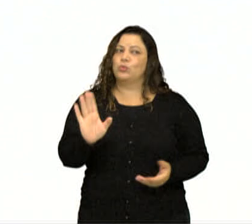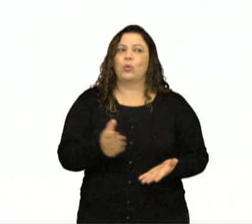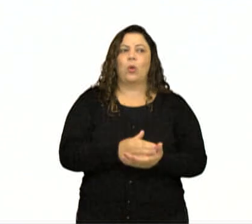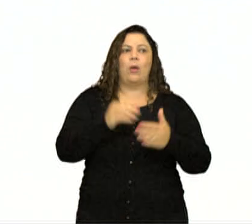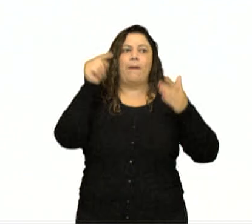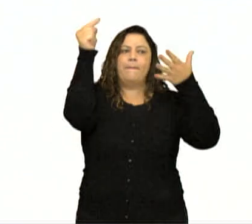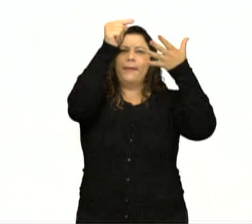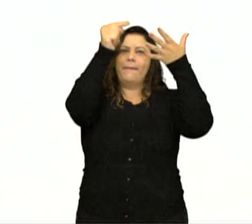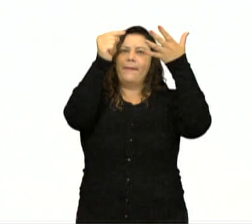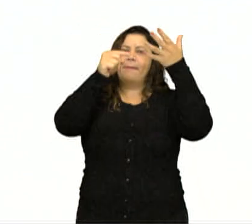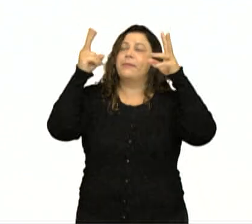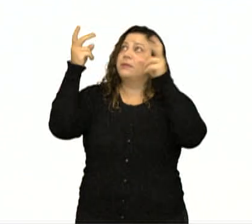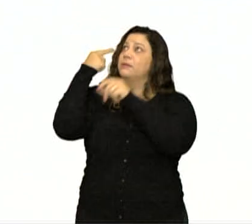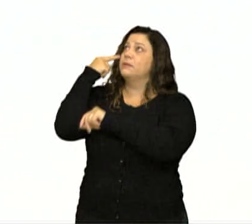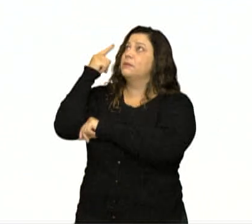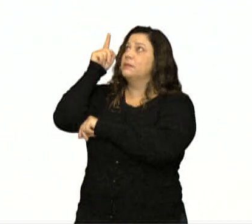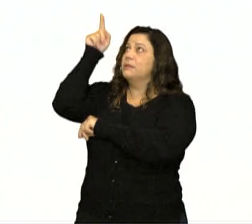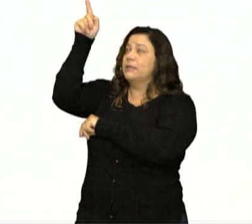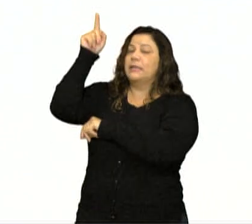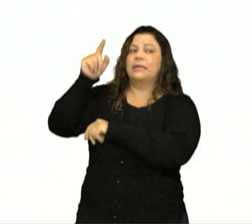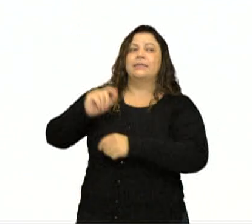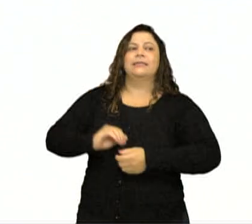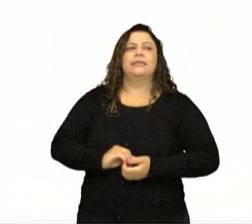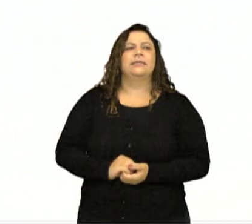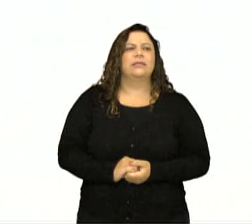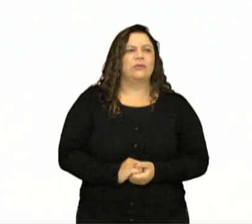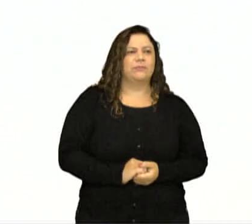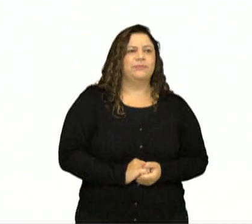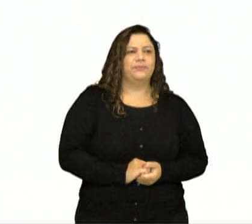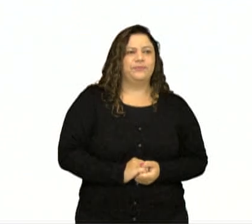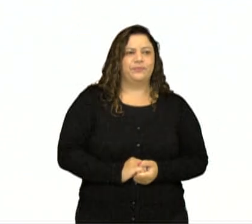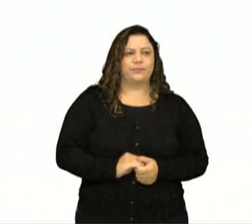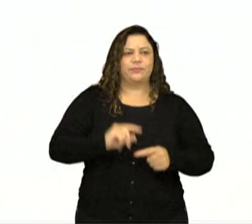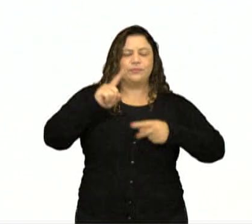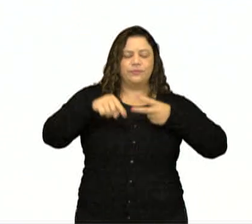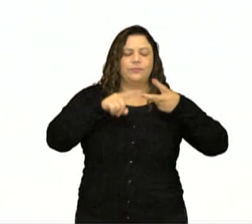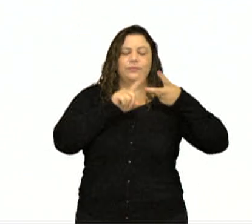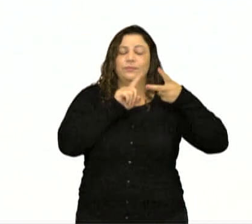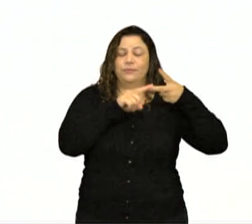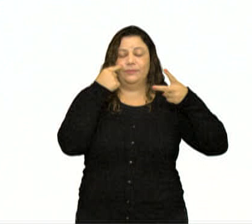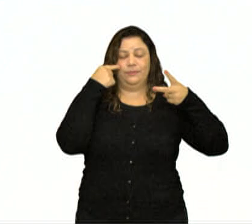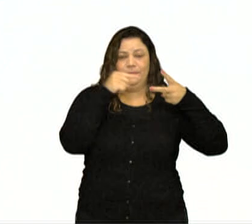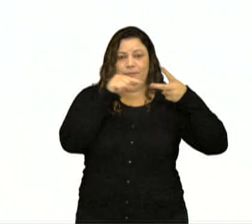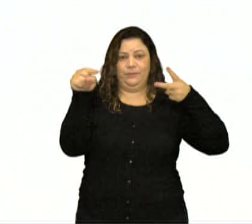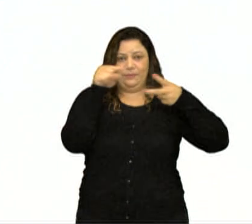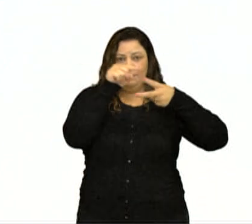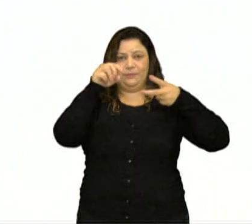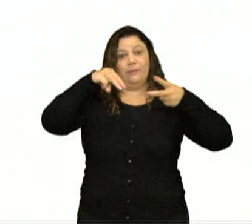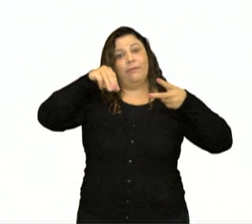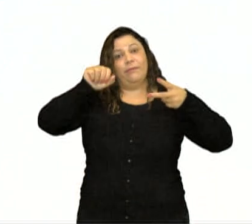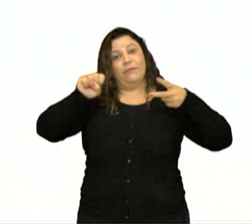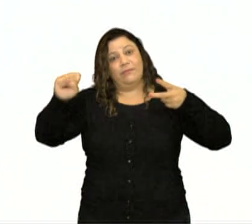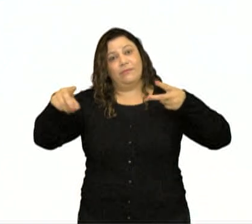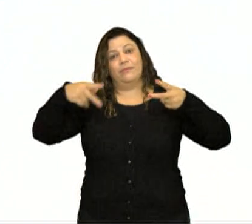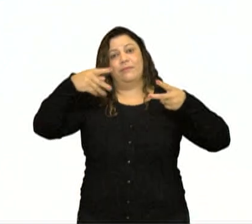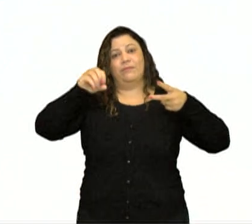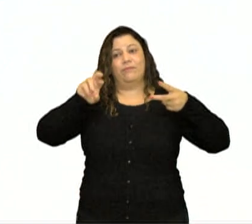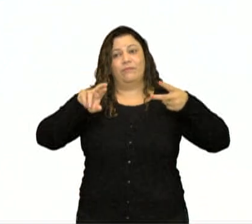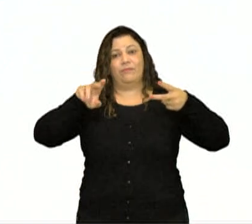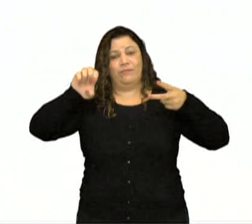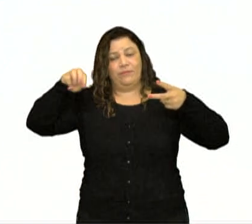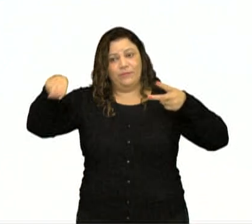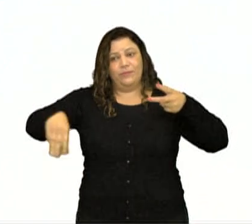bem como, não só, mas ainda. Adversativas: mas, porém, contudo,